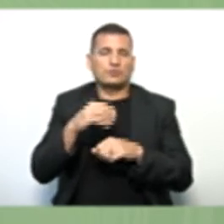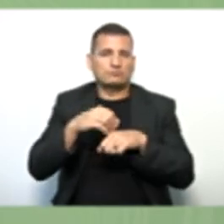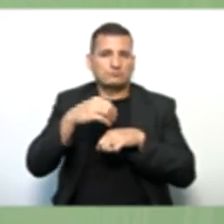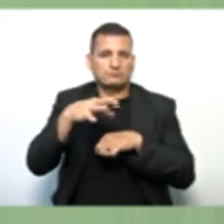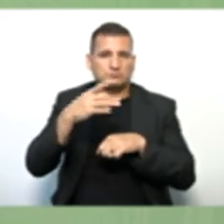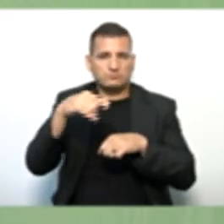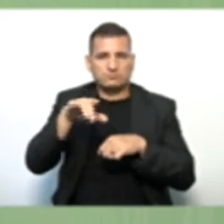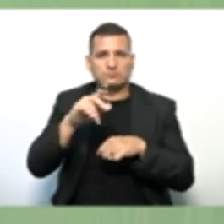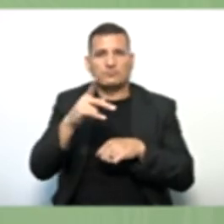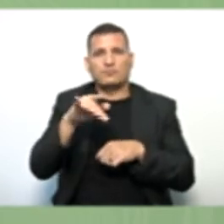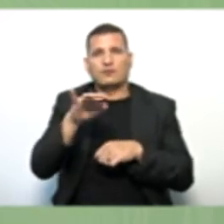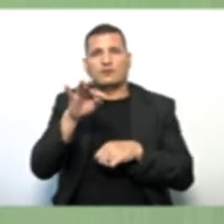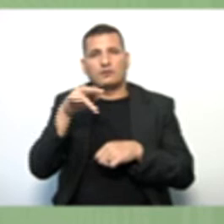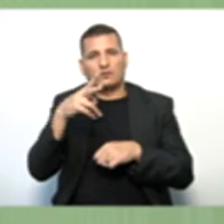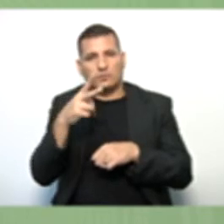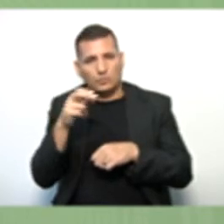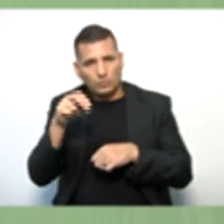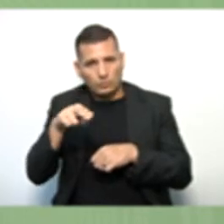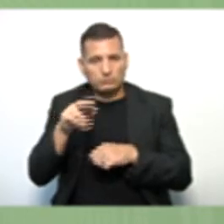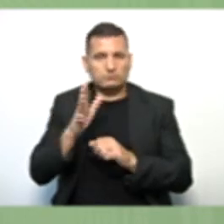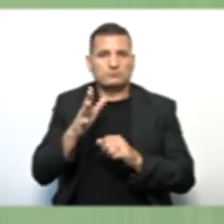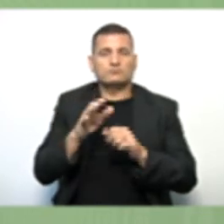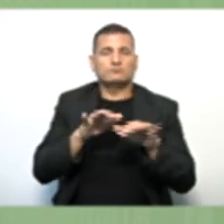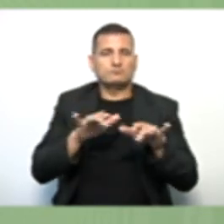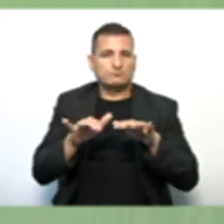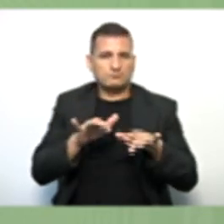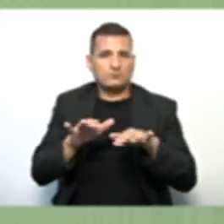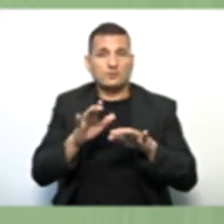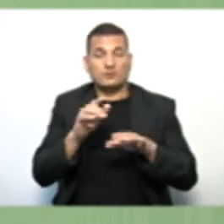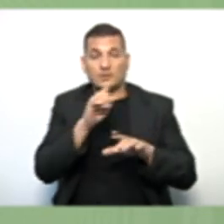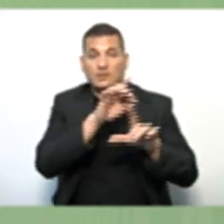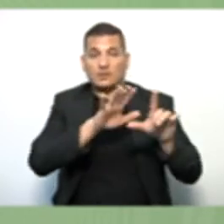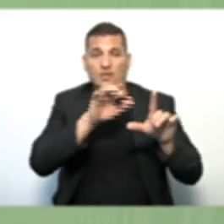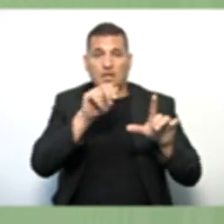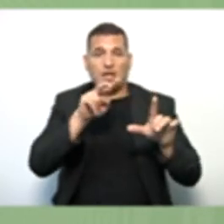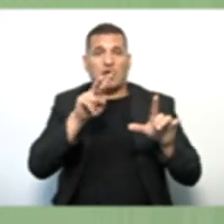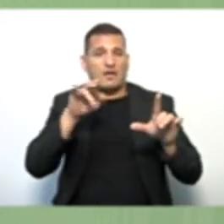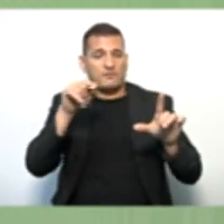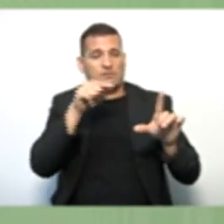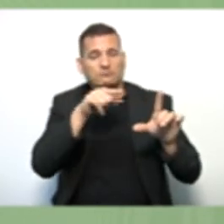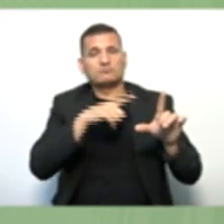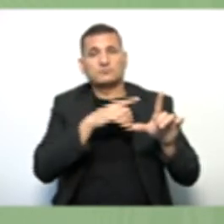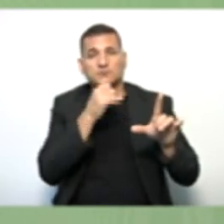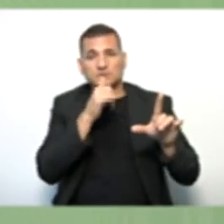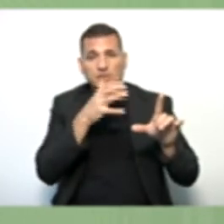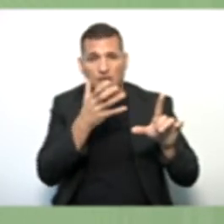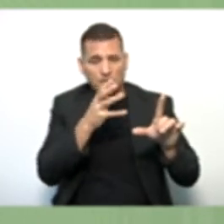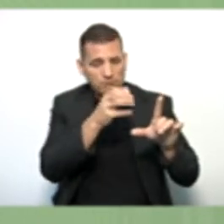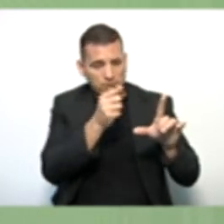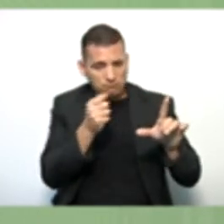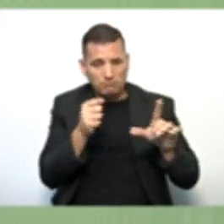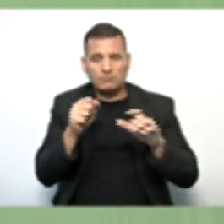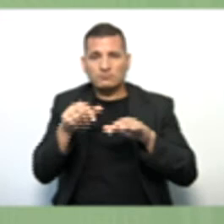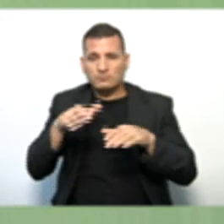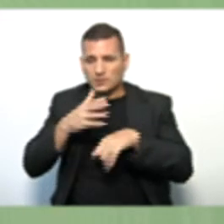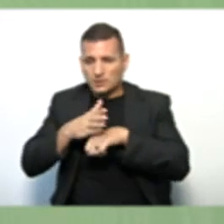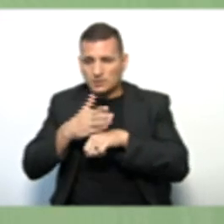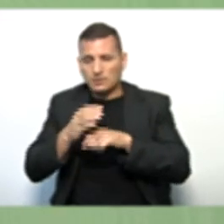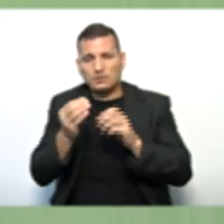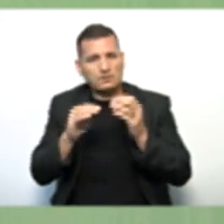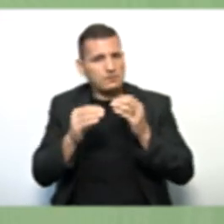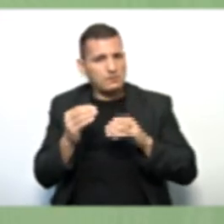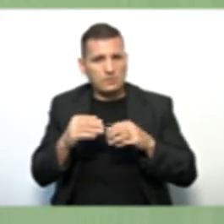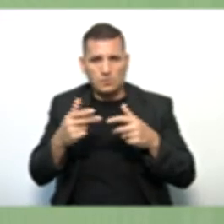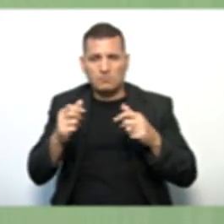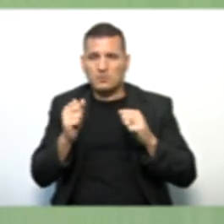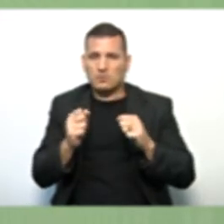Python, tá? E ele tá no Ava. Quem quiser mexer nele, quiser modificar, quiser acrescentar mais produtos, fique à vontade,